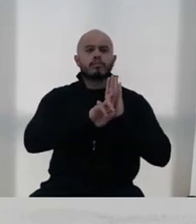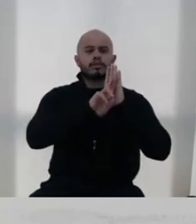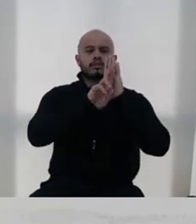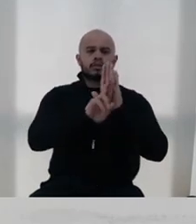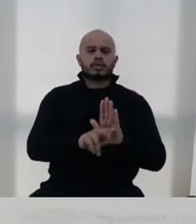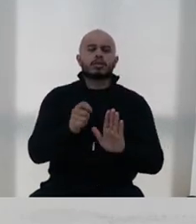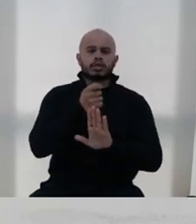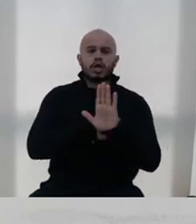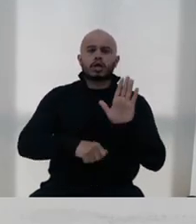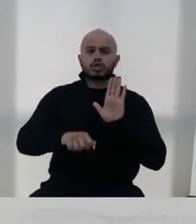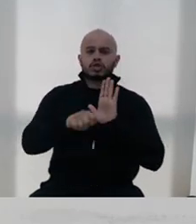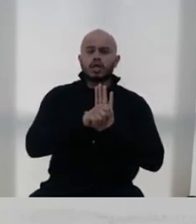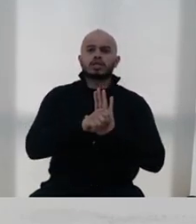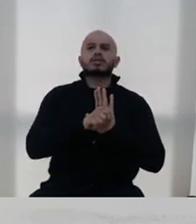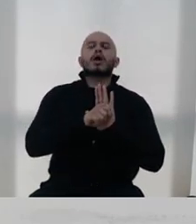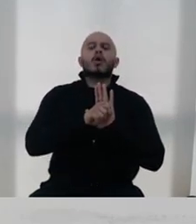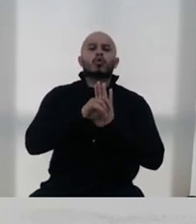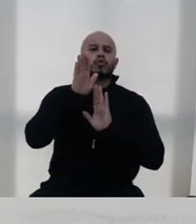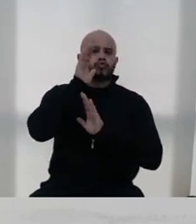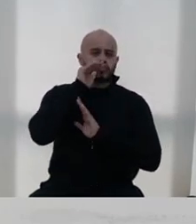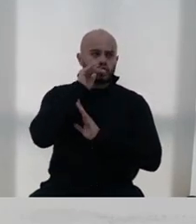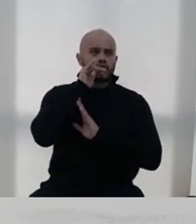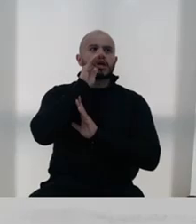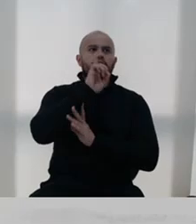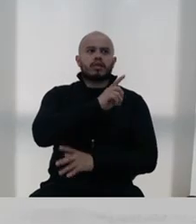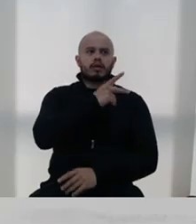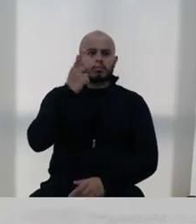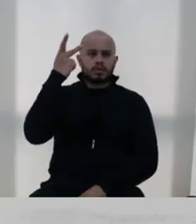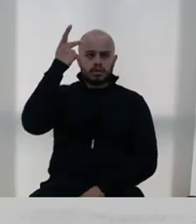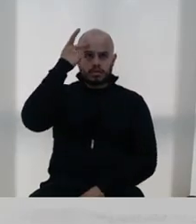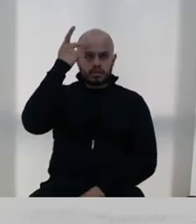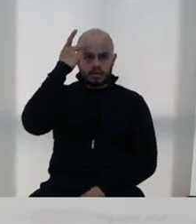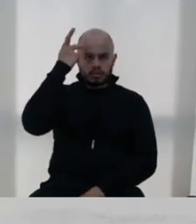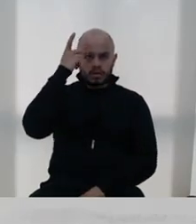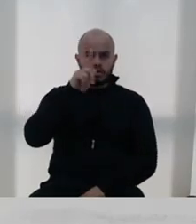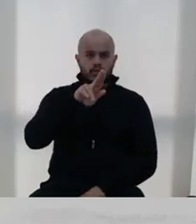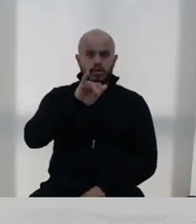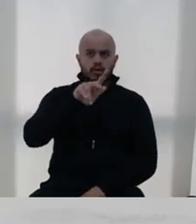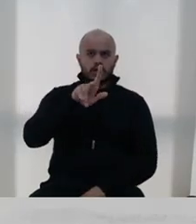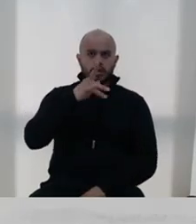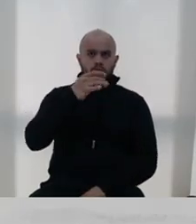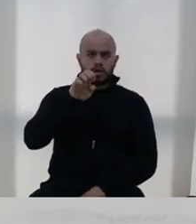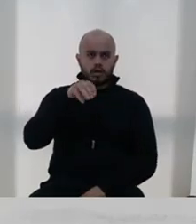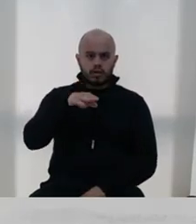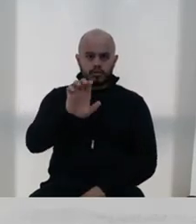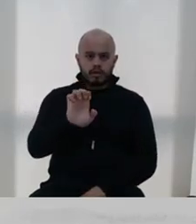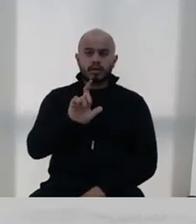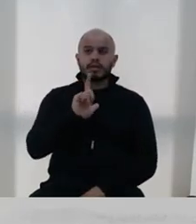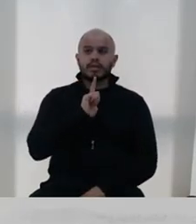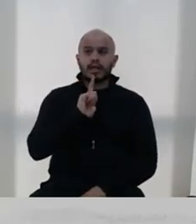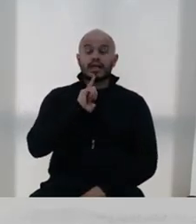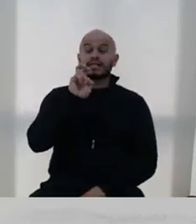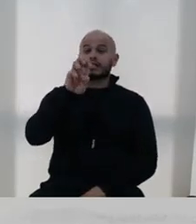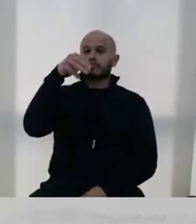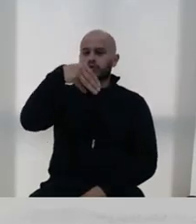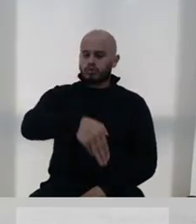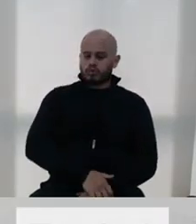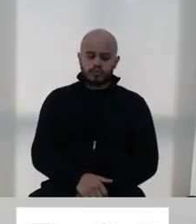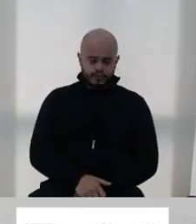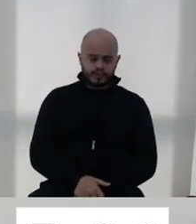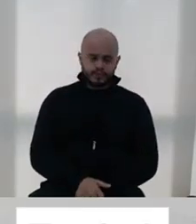dos Servidores da Defensoria Pública do Estado de São Paulo, Guilherme Nascimento Guiral. Seja muito bem-vindo, bom dia. Tenha a palavra pelo prazo de 5